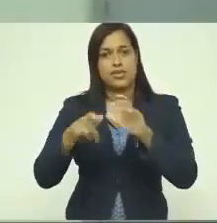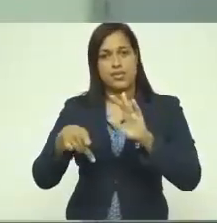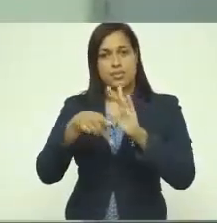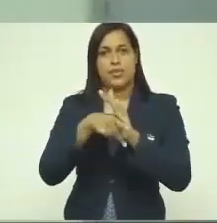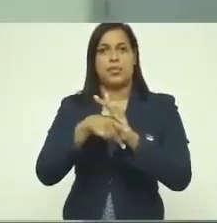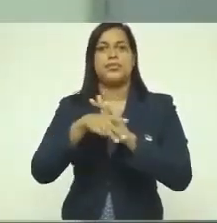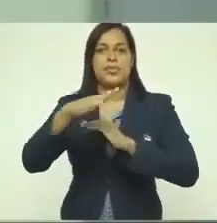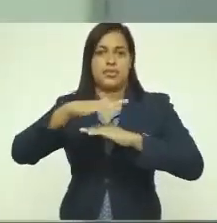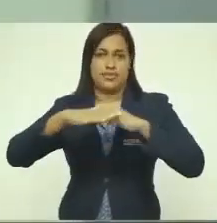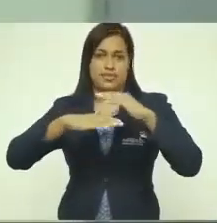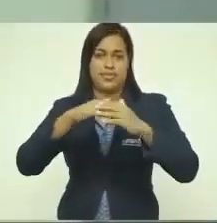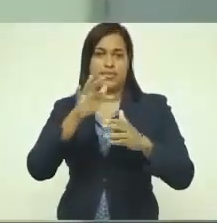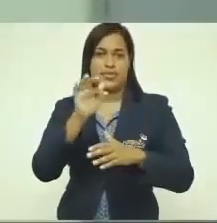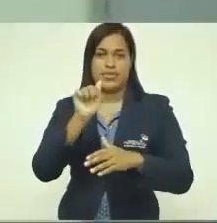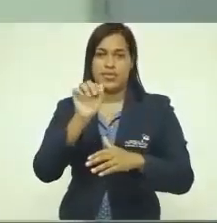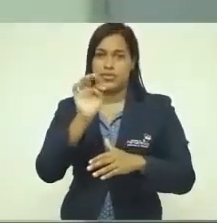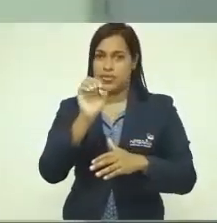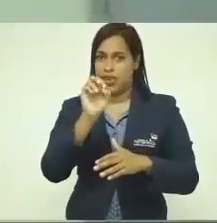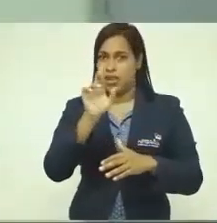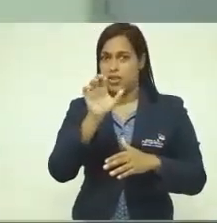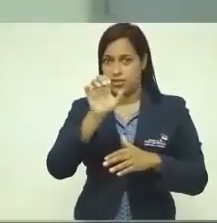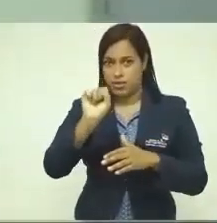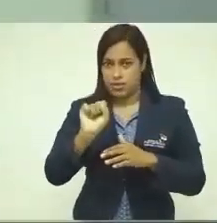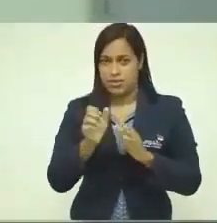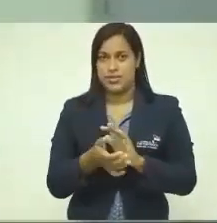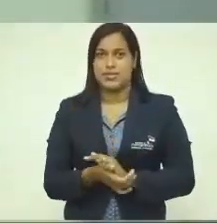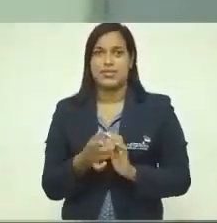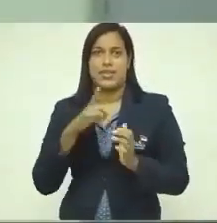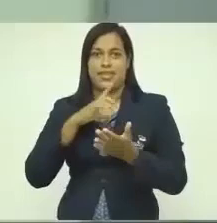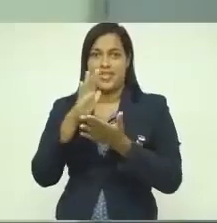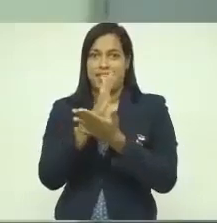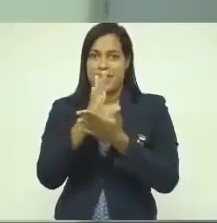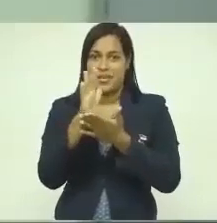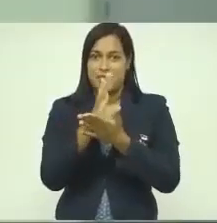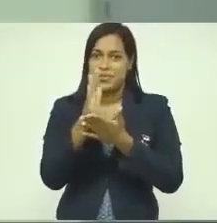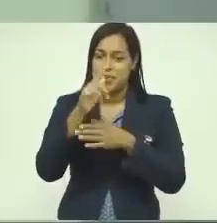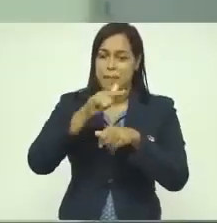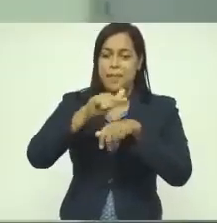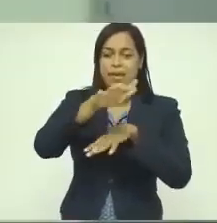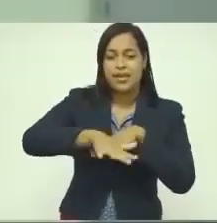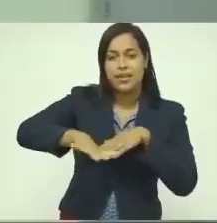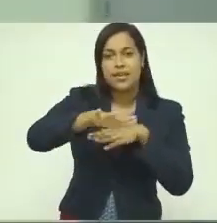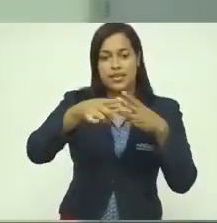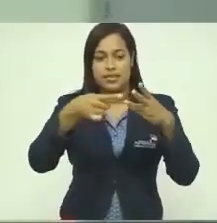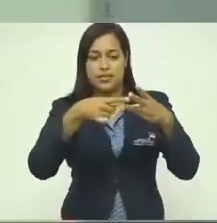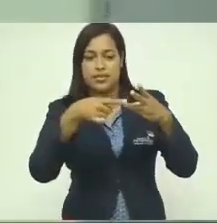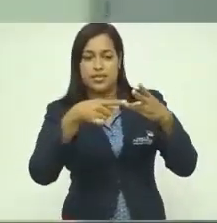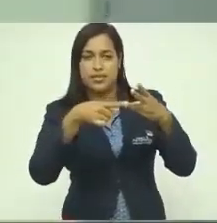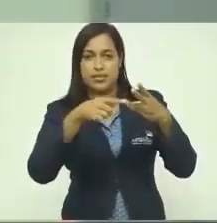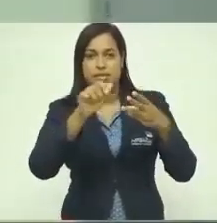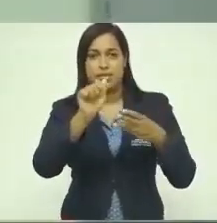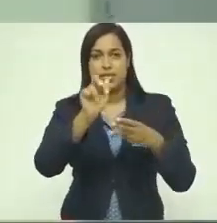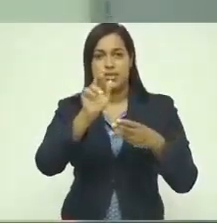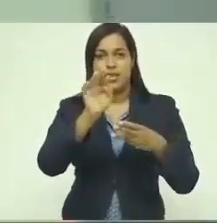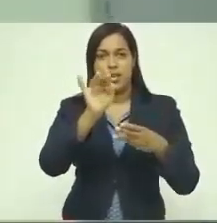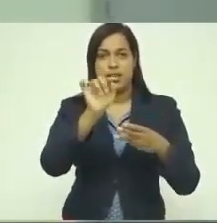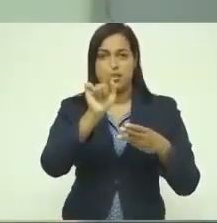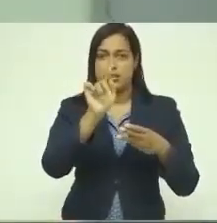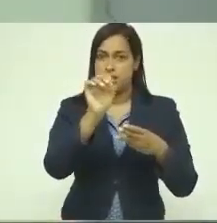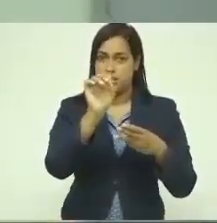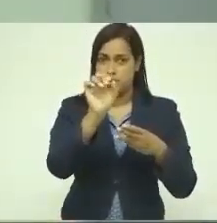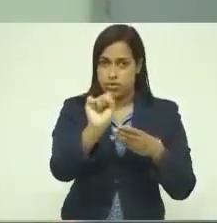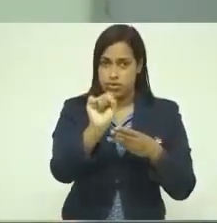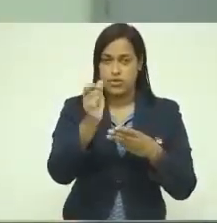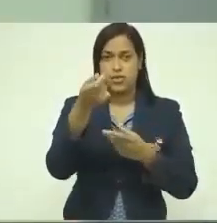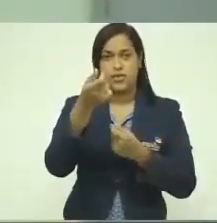fatores. Finalmente, existe o mercado de ativos financeiros. E o que é o mercado de ativos financeiros?